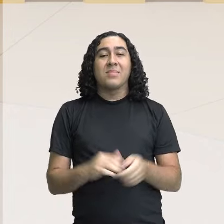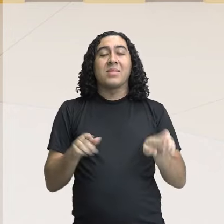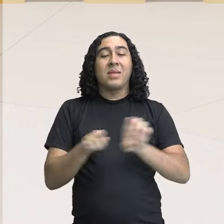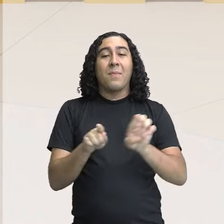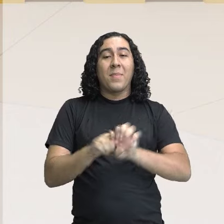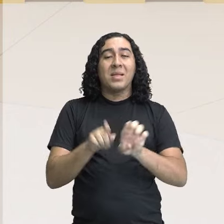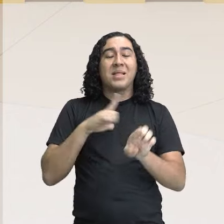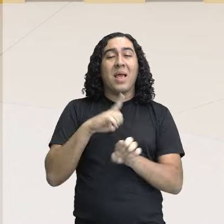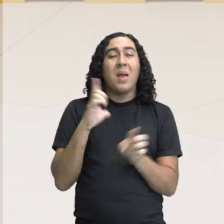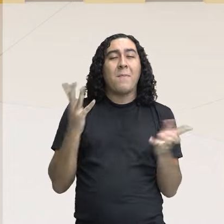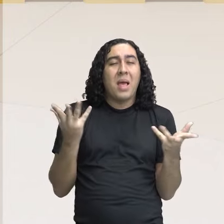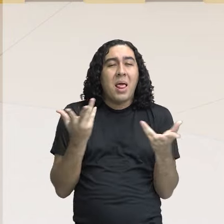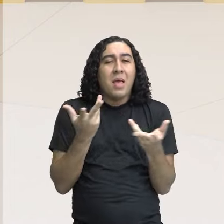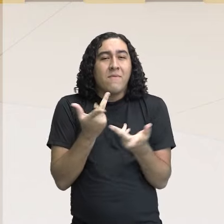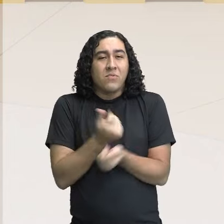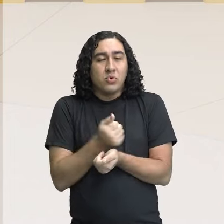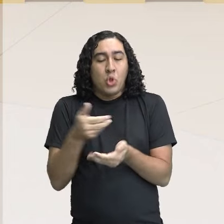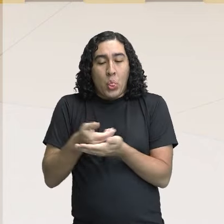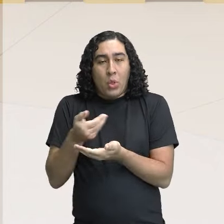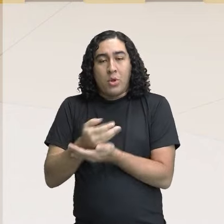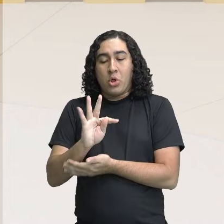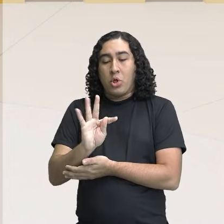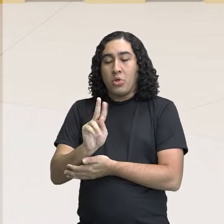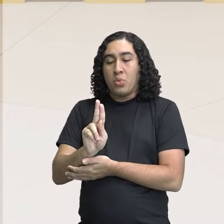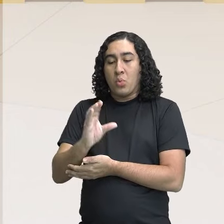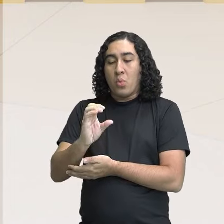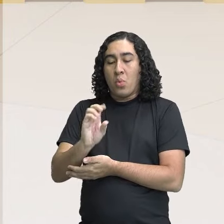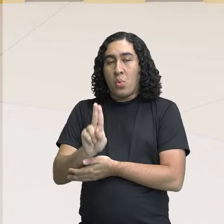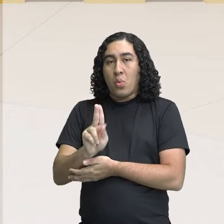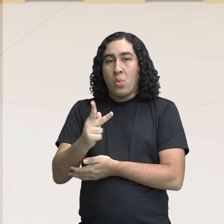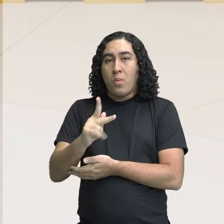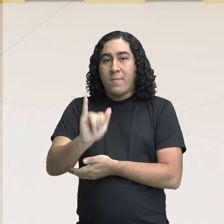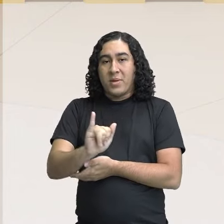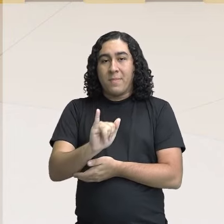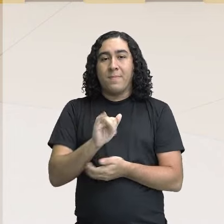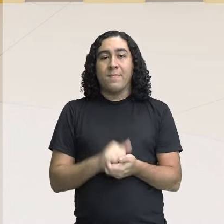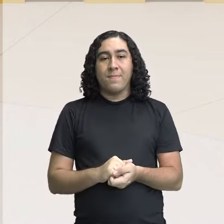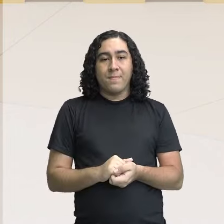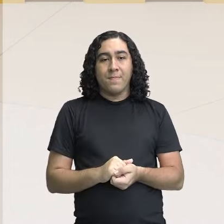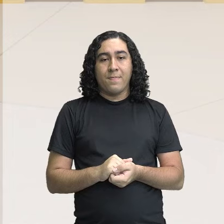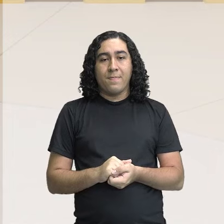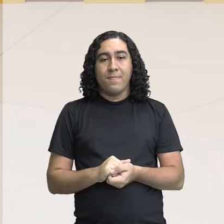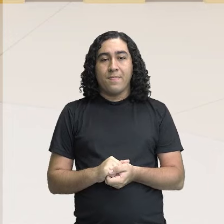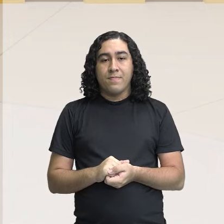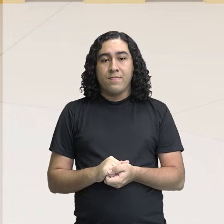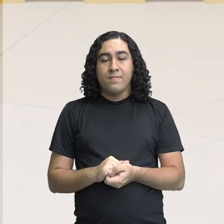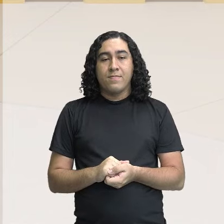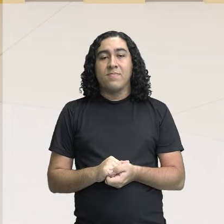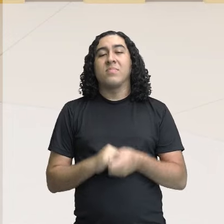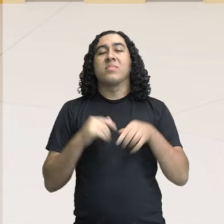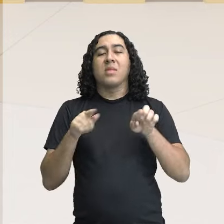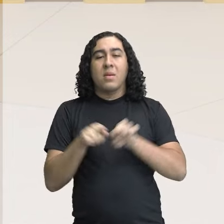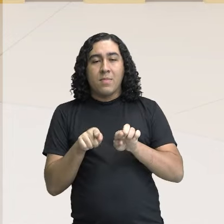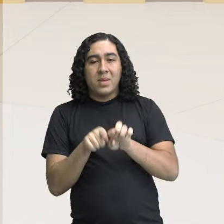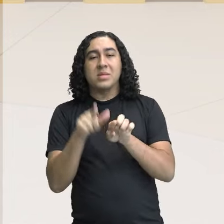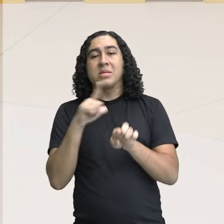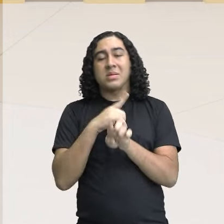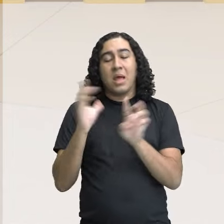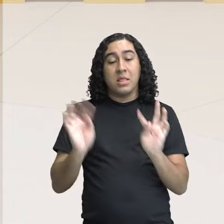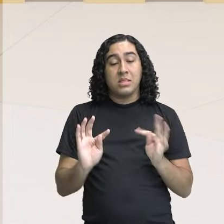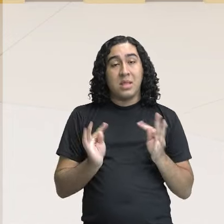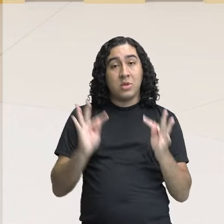e gostoso tucupi. Então, gente, além, né, de termos essa tecnologia voltada à